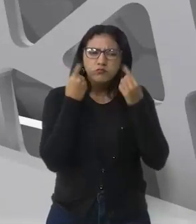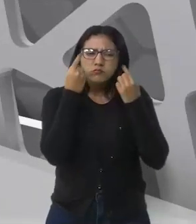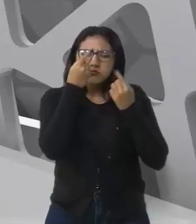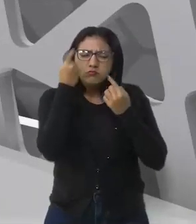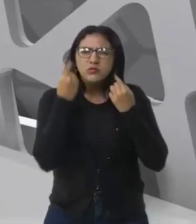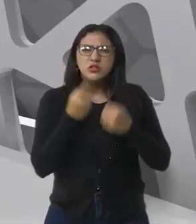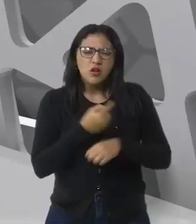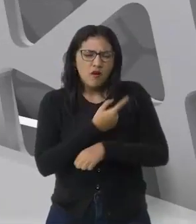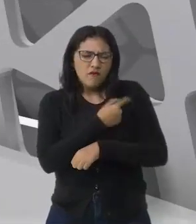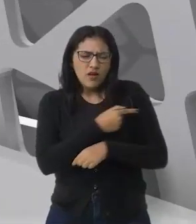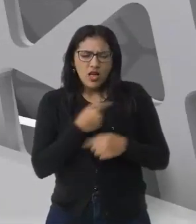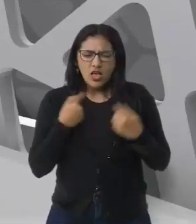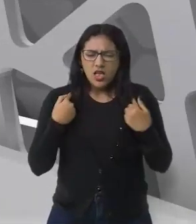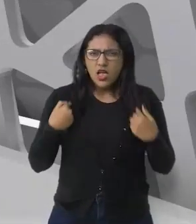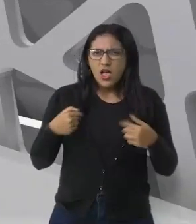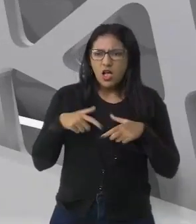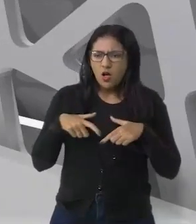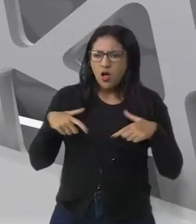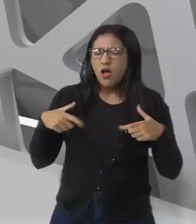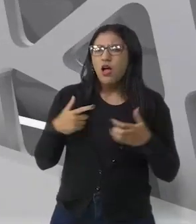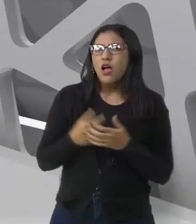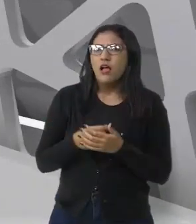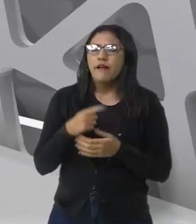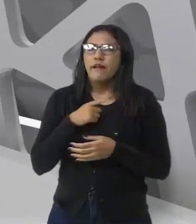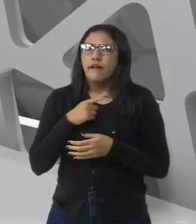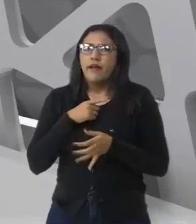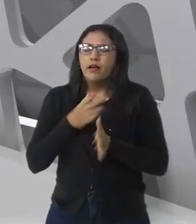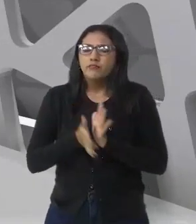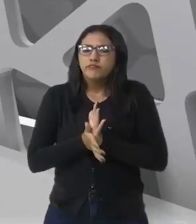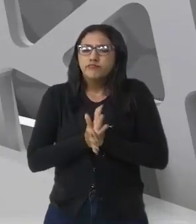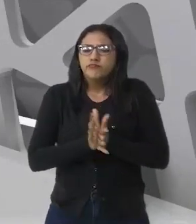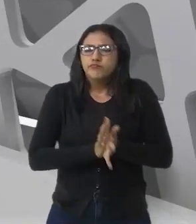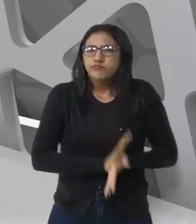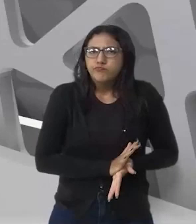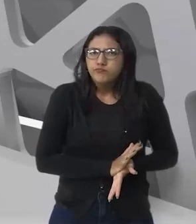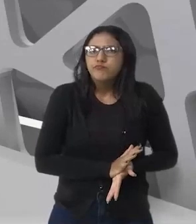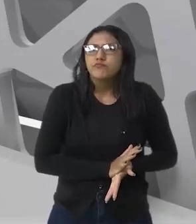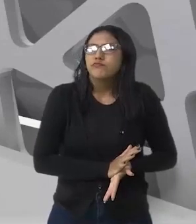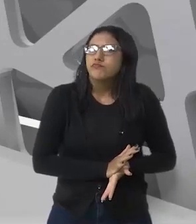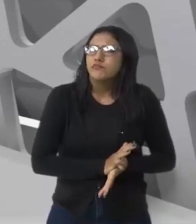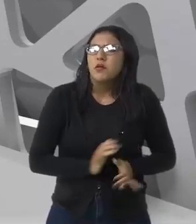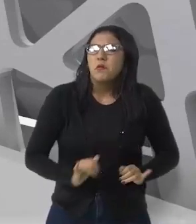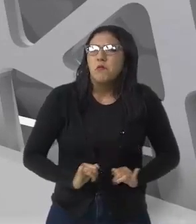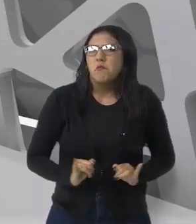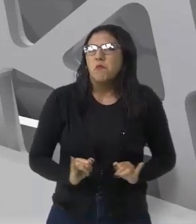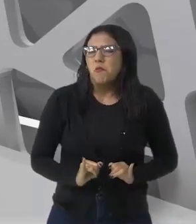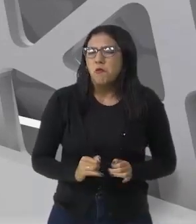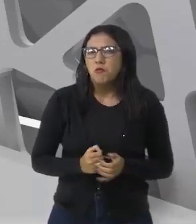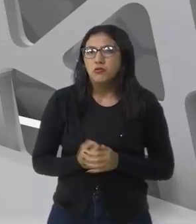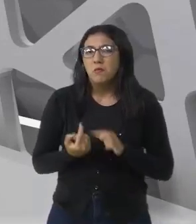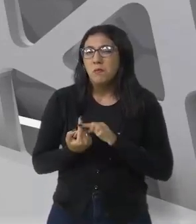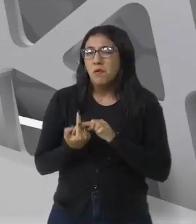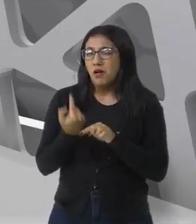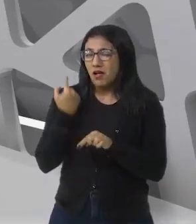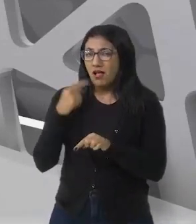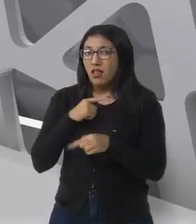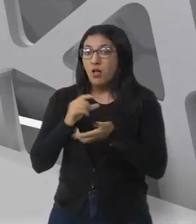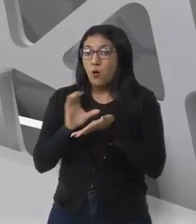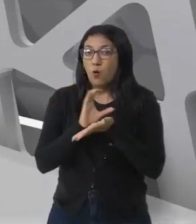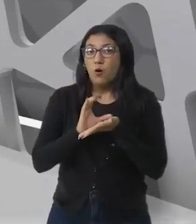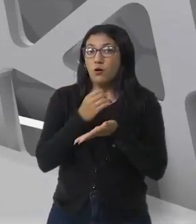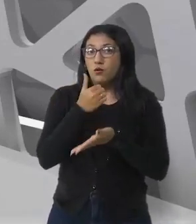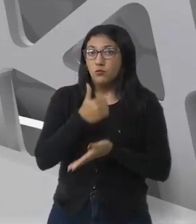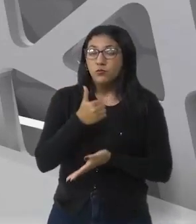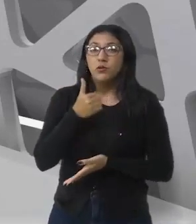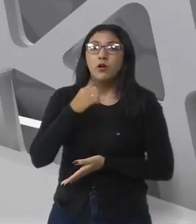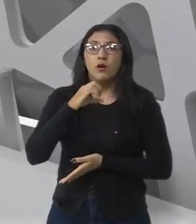Isso porque havia uma discriminação muito grande. No entanto, lá com a Constituição de 1988,